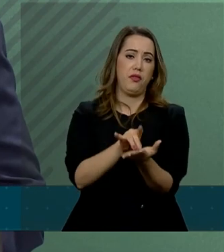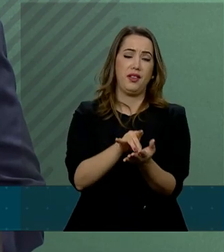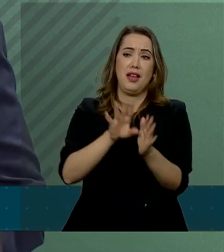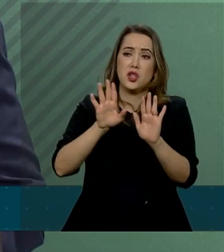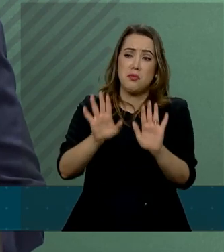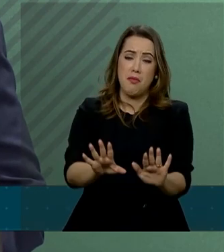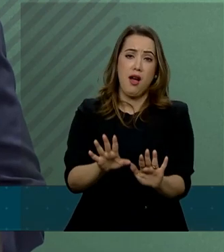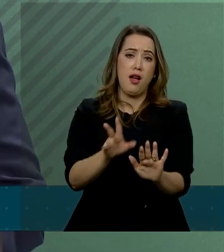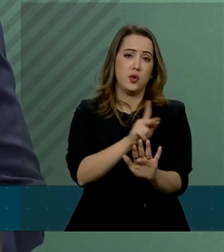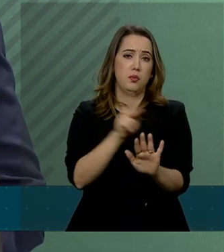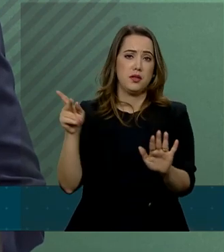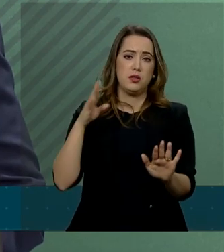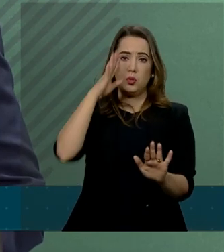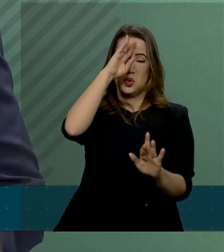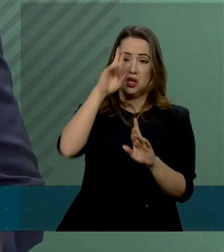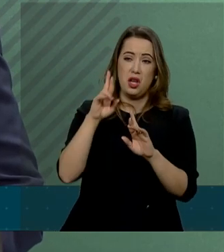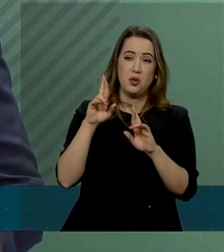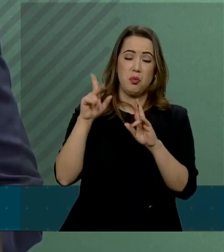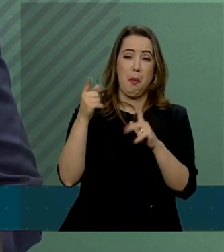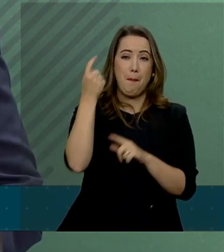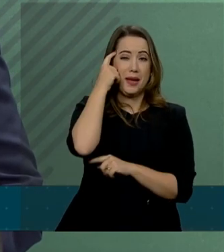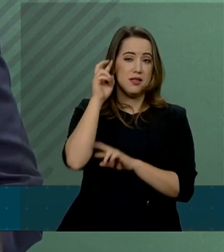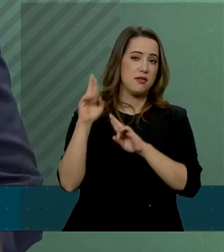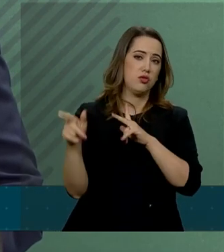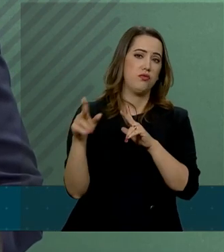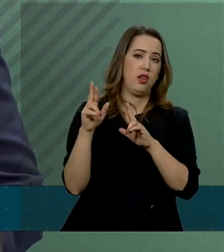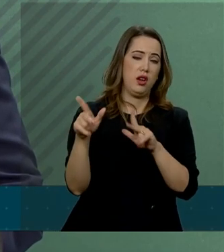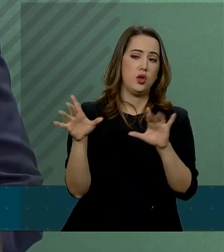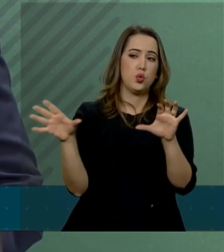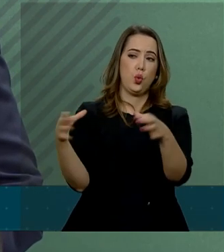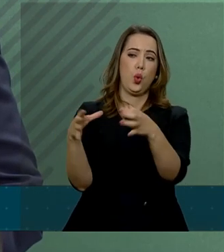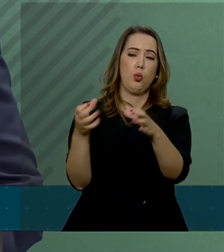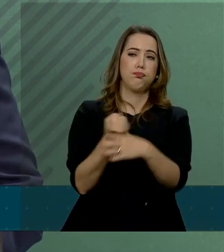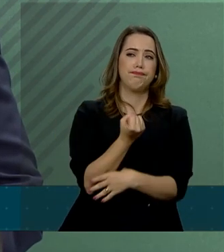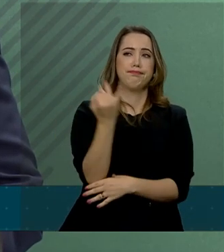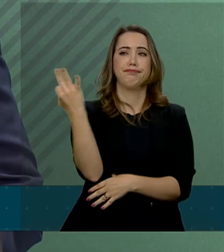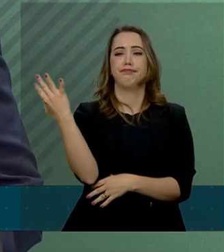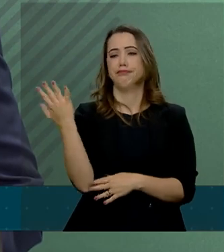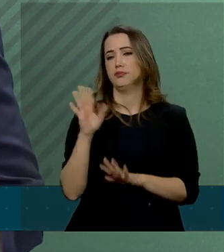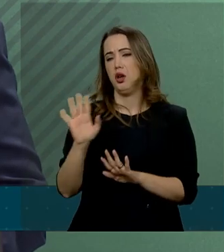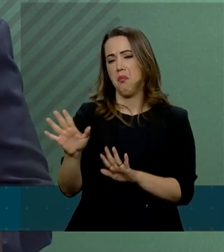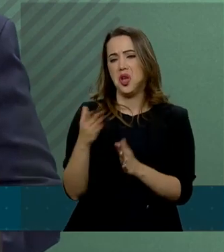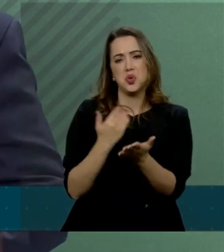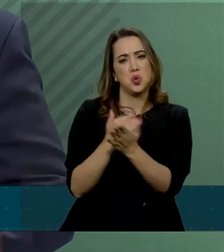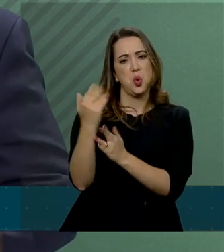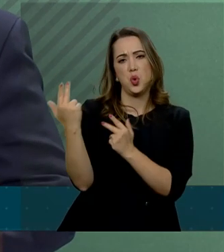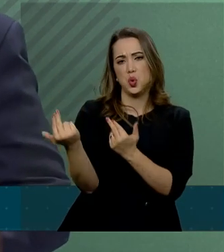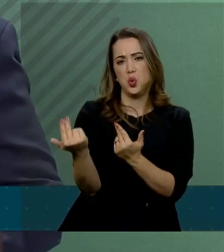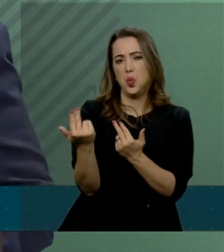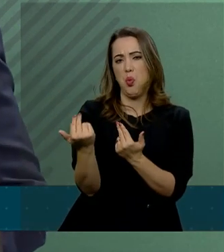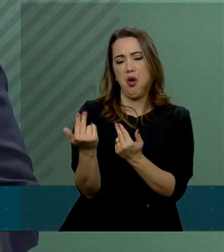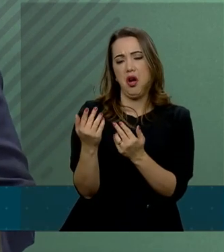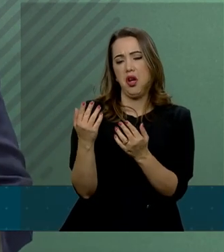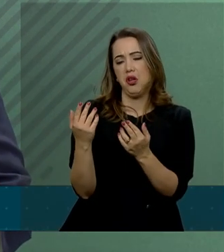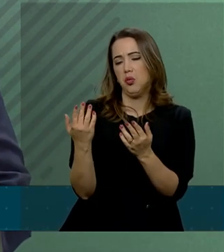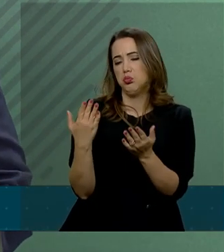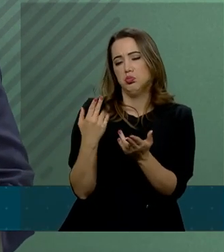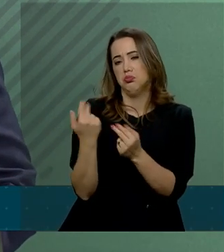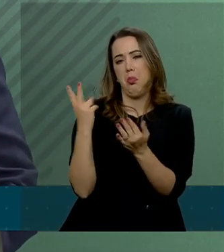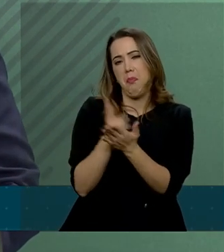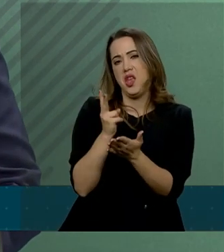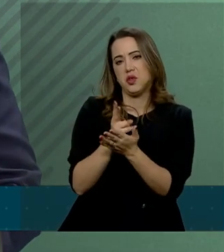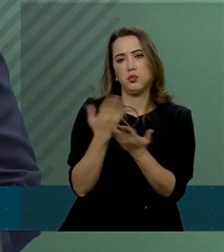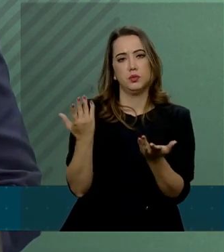concorde com a maioria deles porta voz boa noite pedro vilela da agência brasil tudo bem é